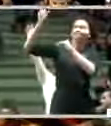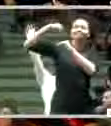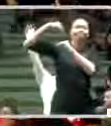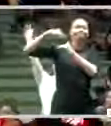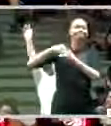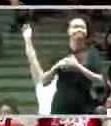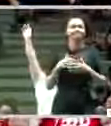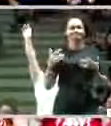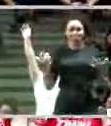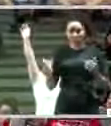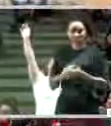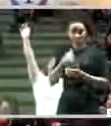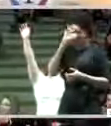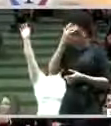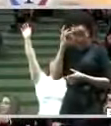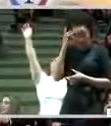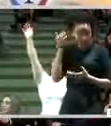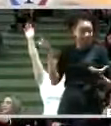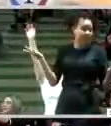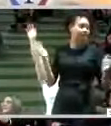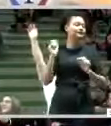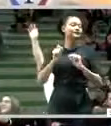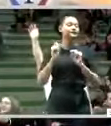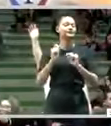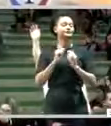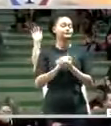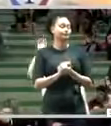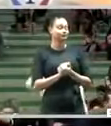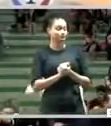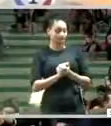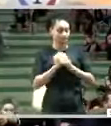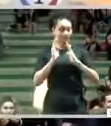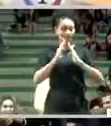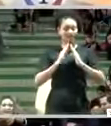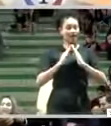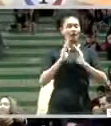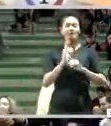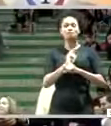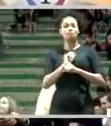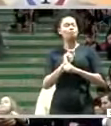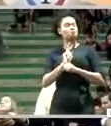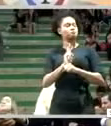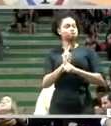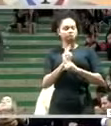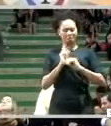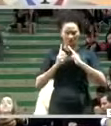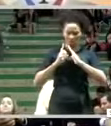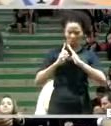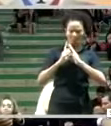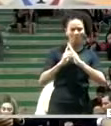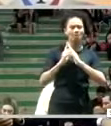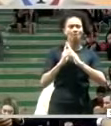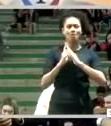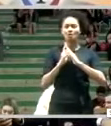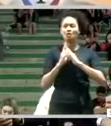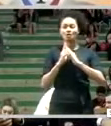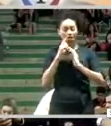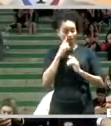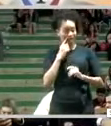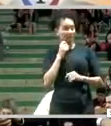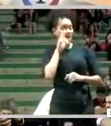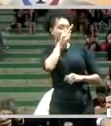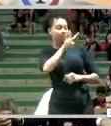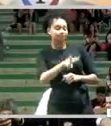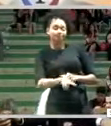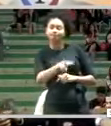O Zé Ninguém agora vai ser porteiro. E por que porteiro? Quem passar vai ter que ver.